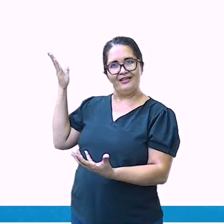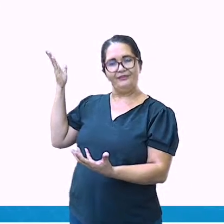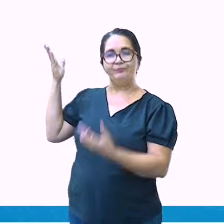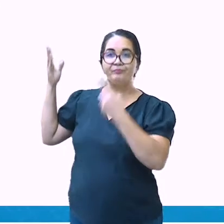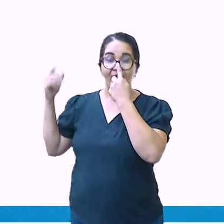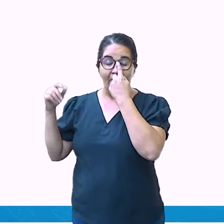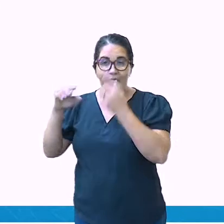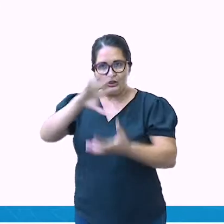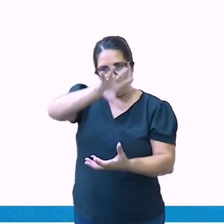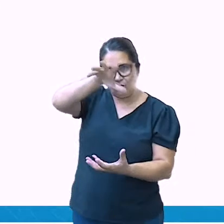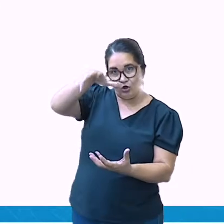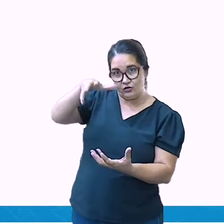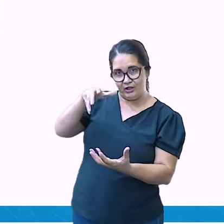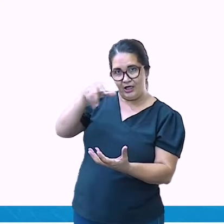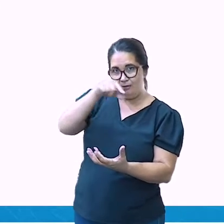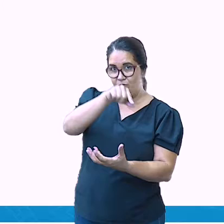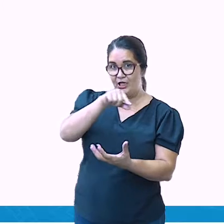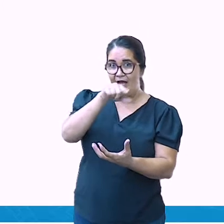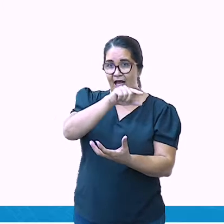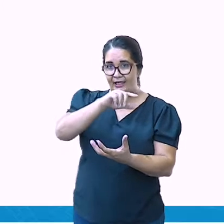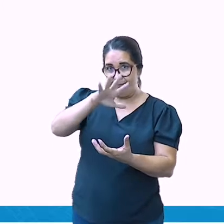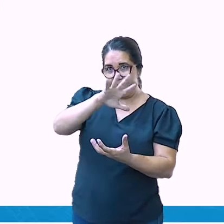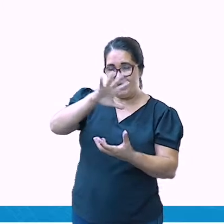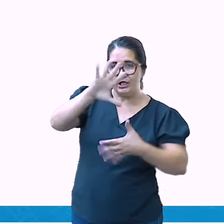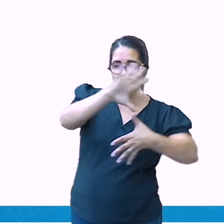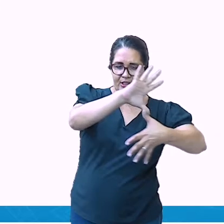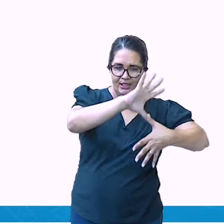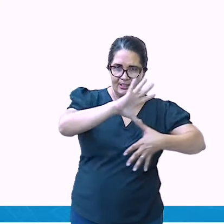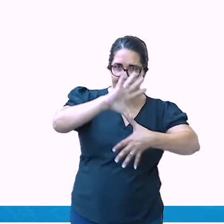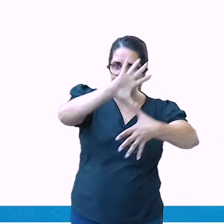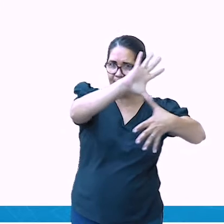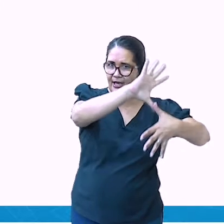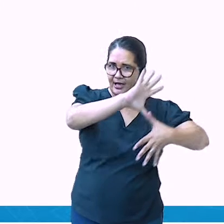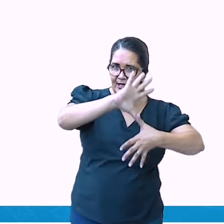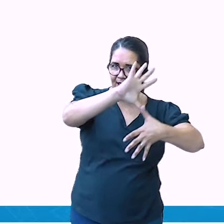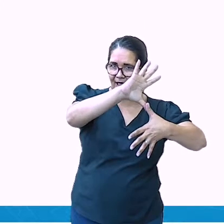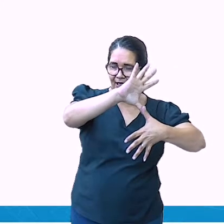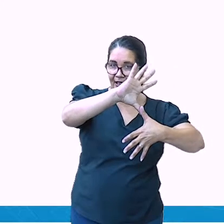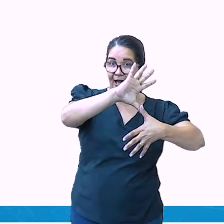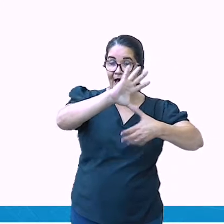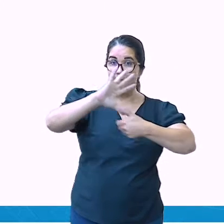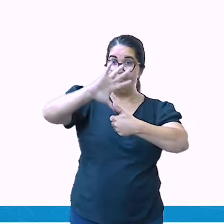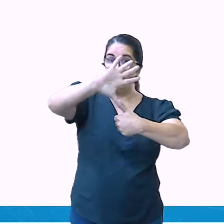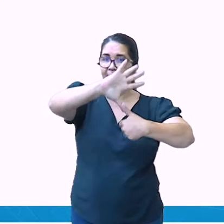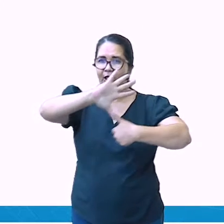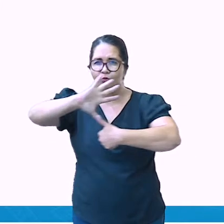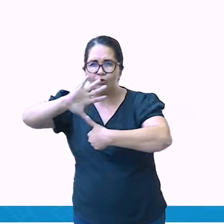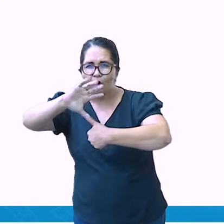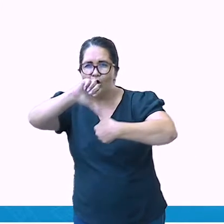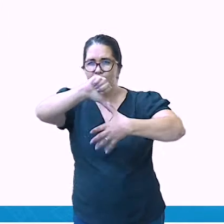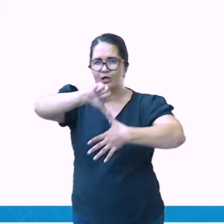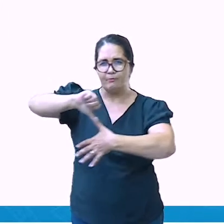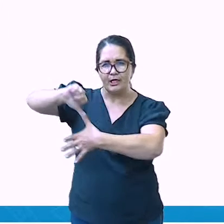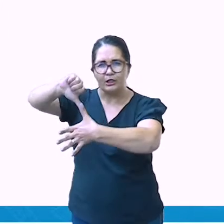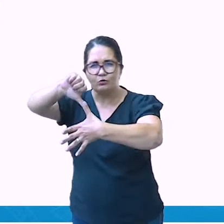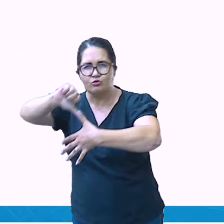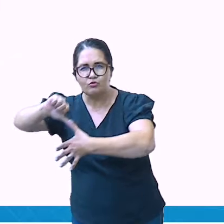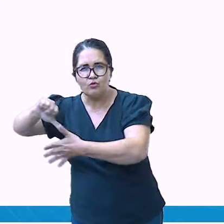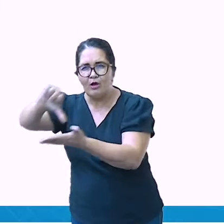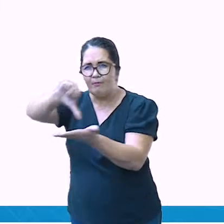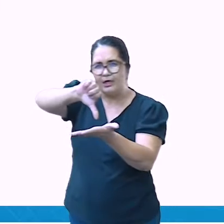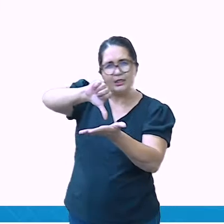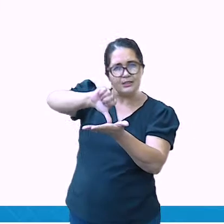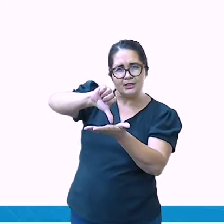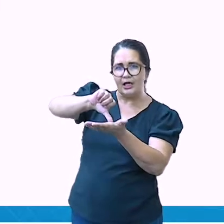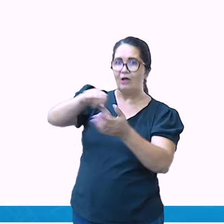parte das Américas, tá? Temos a América do Norte, América Central bem pequenininha ali verde